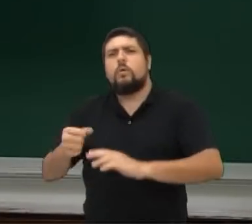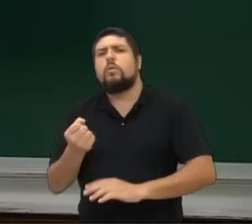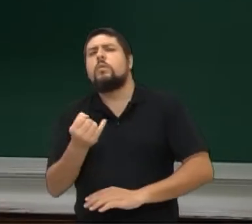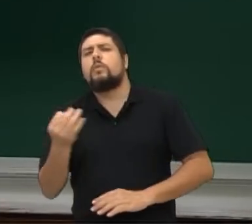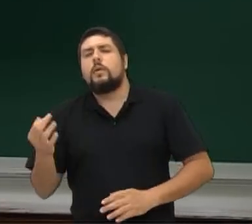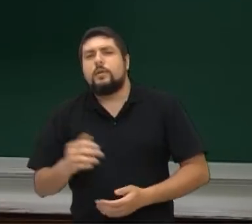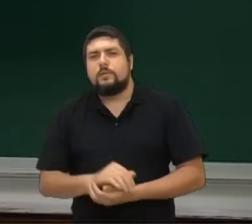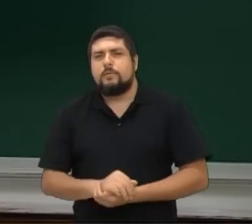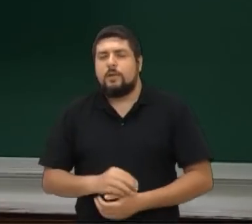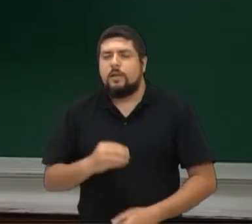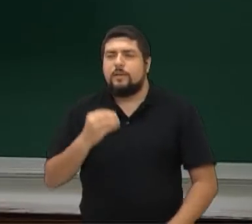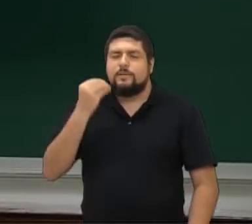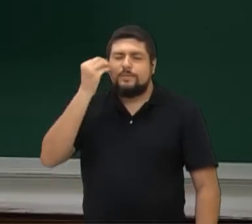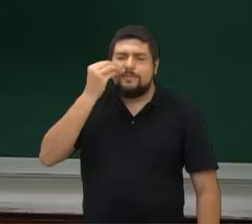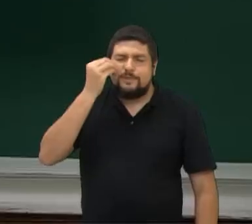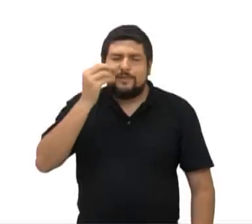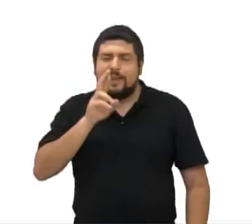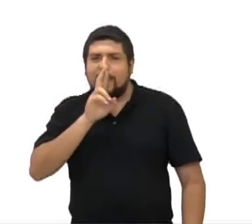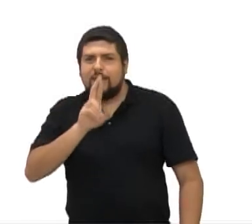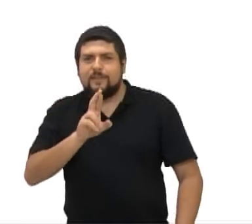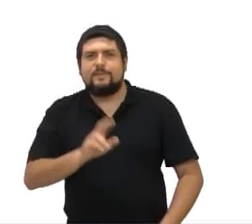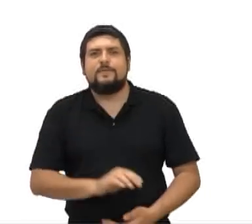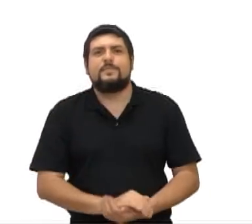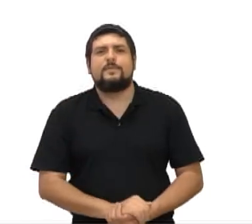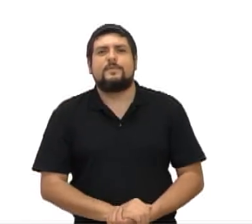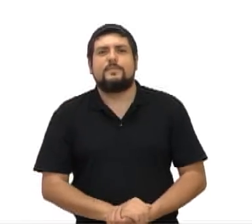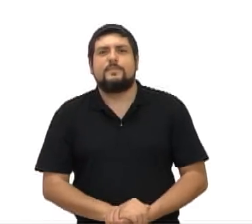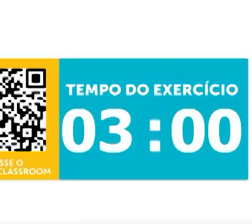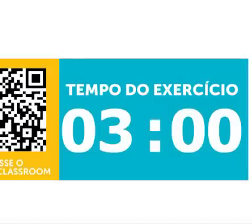vocês tentarem resolver esse exercício.